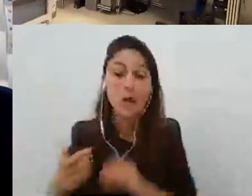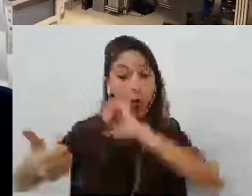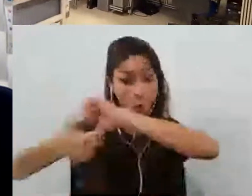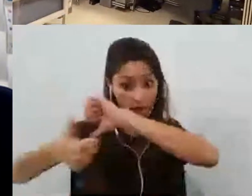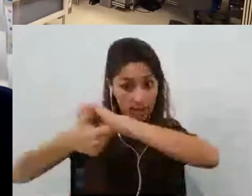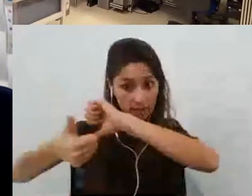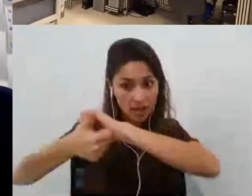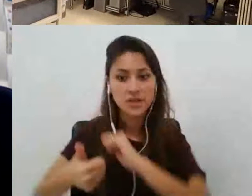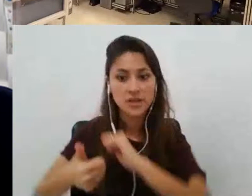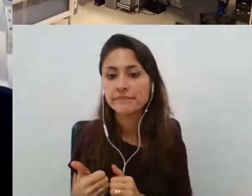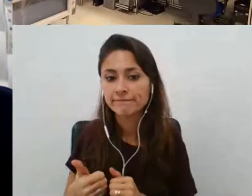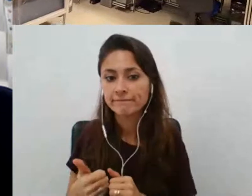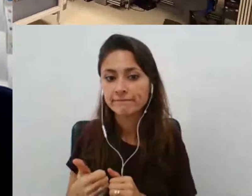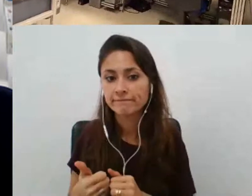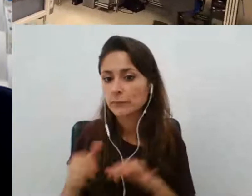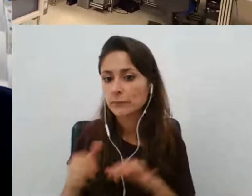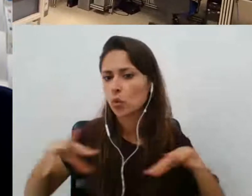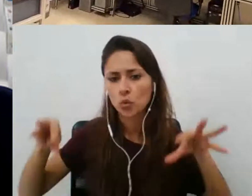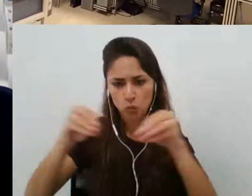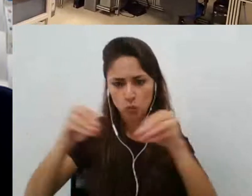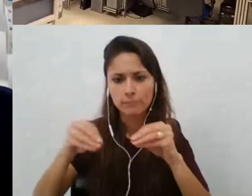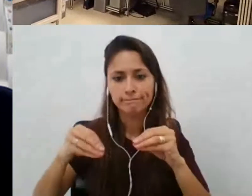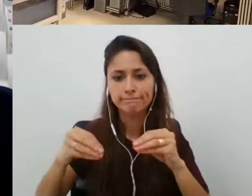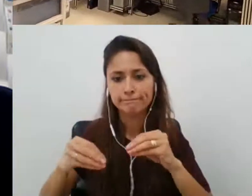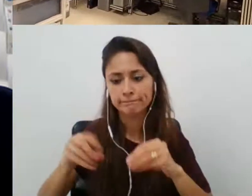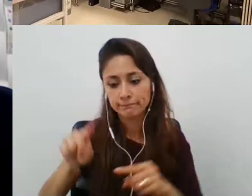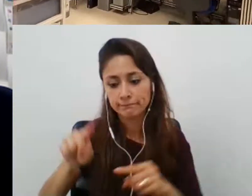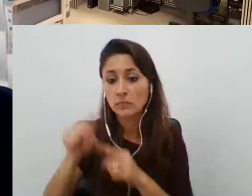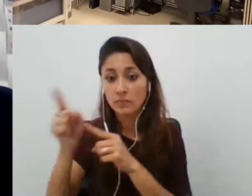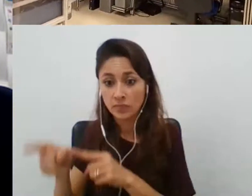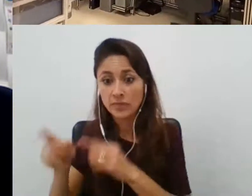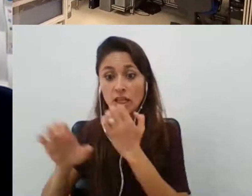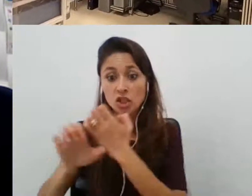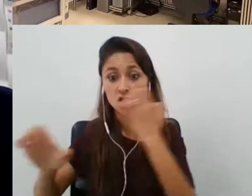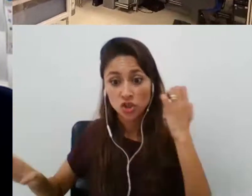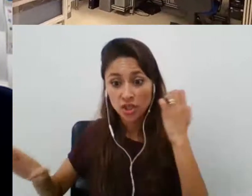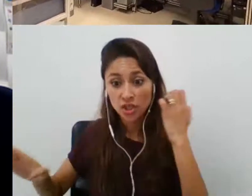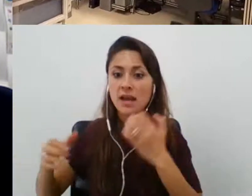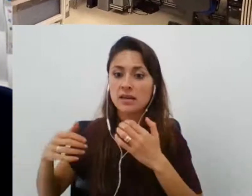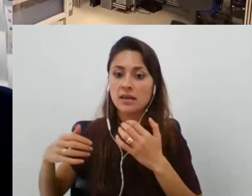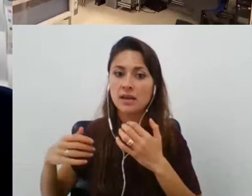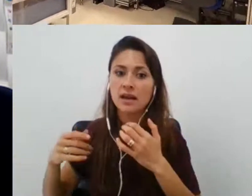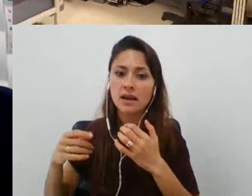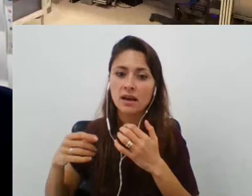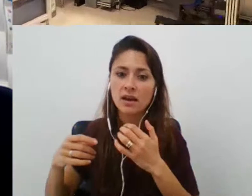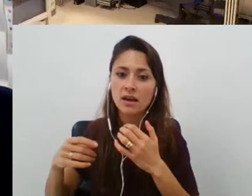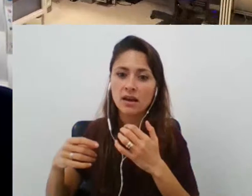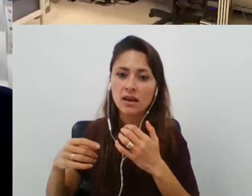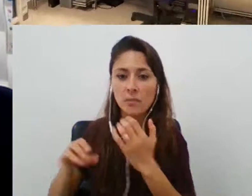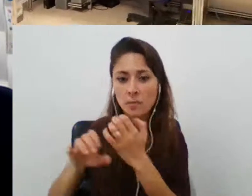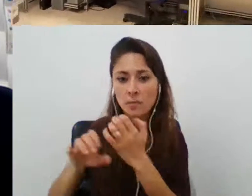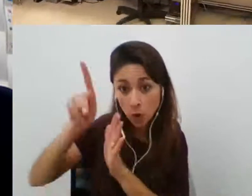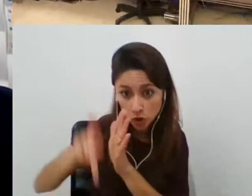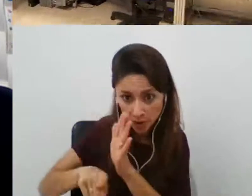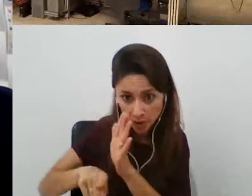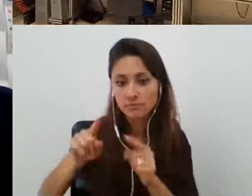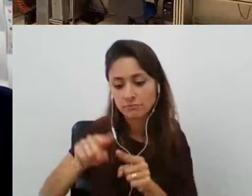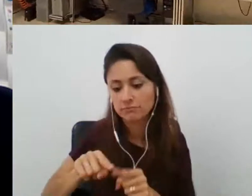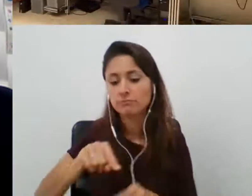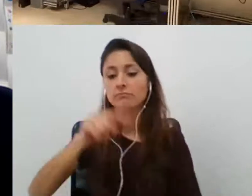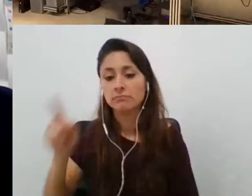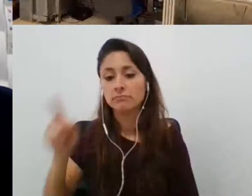qualidade em todo o sistema, em sistema de engenharia de processo, de projeto,